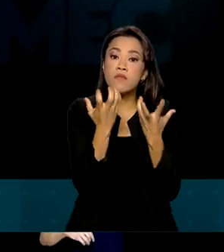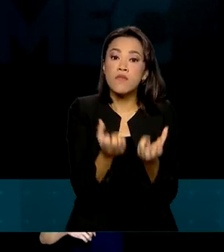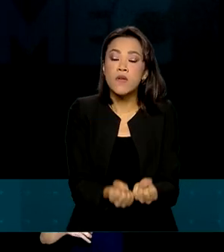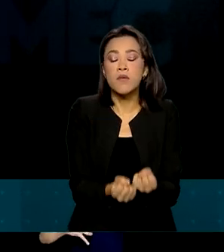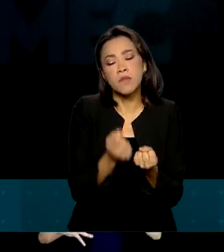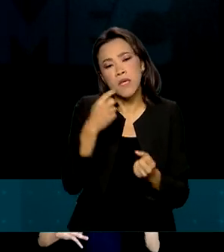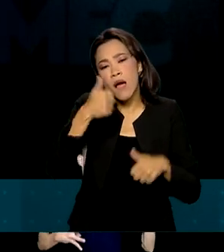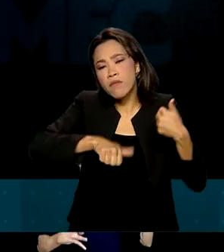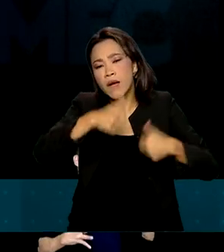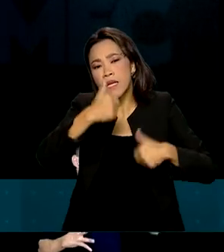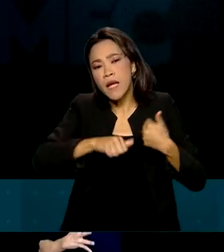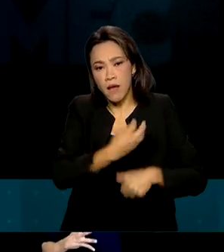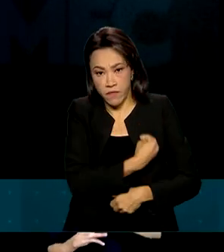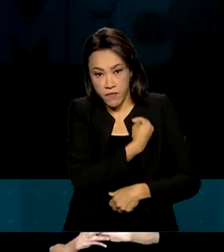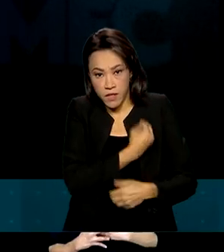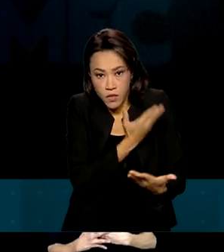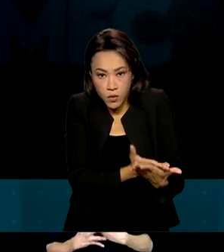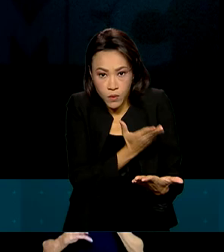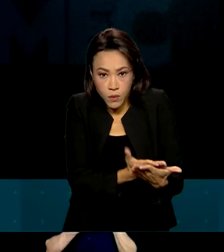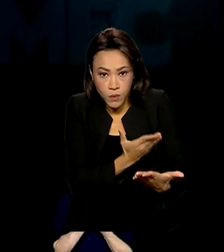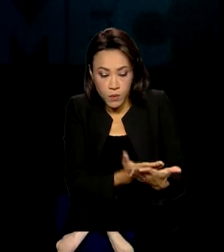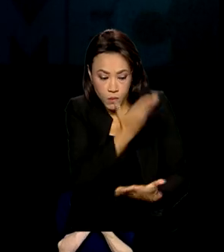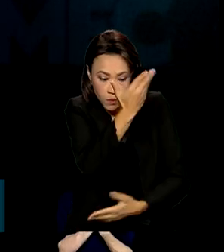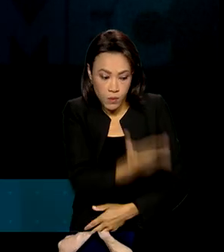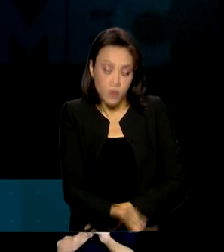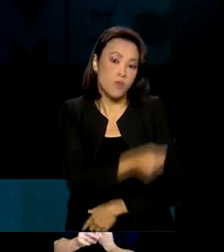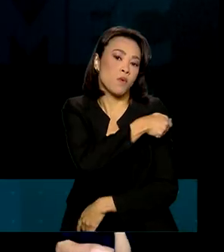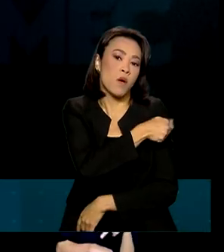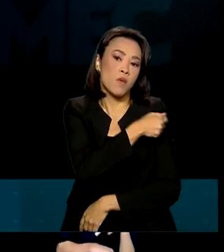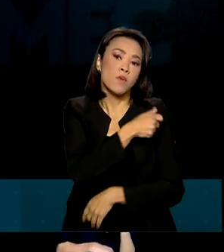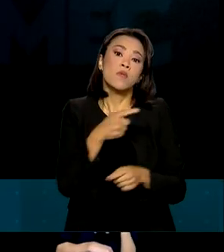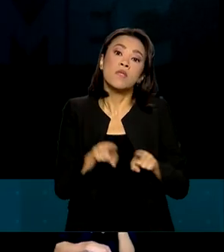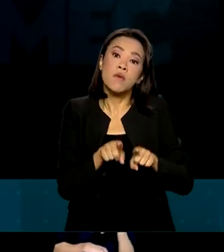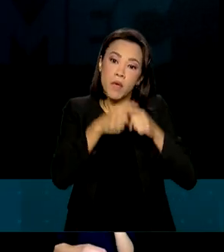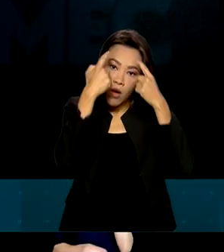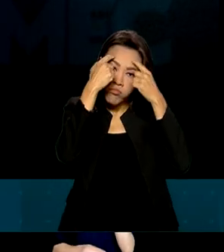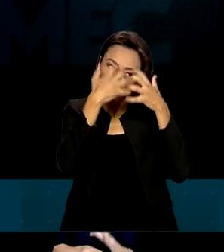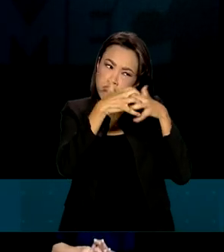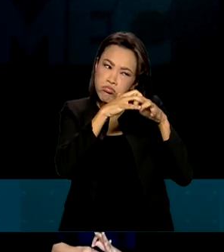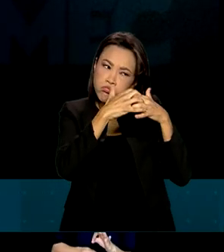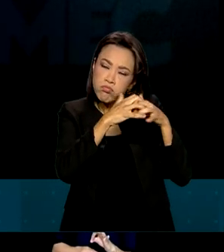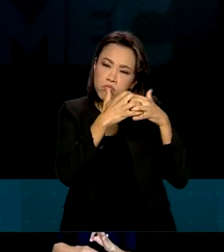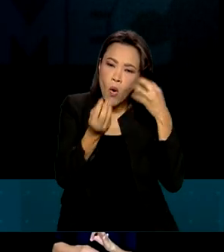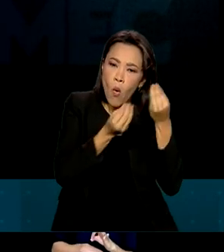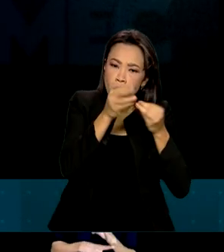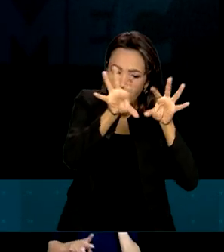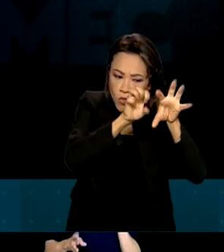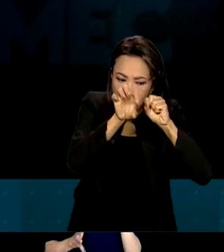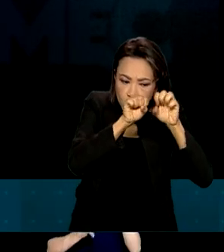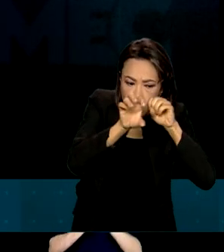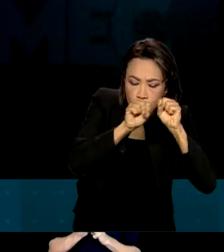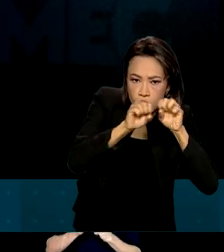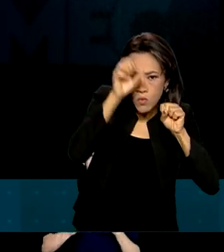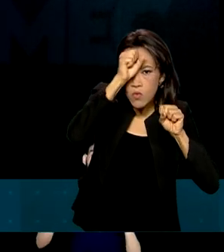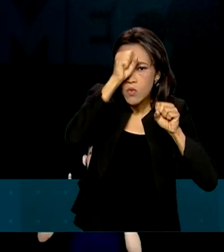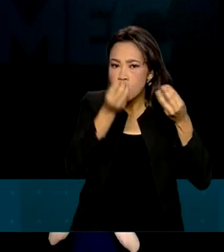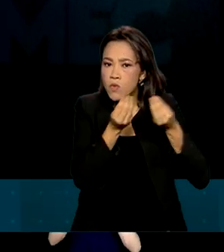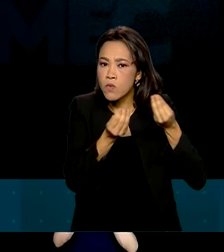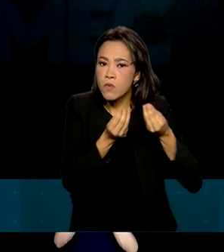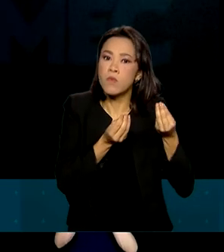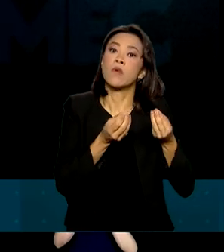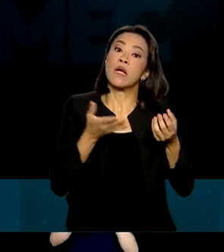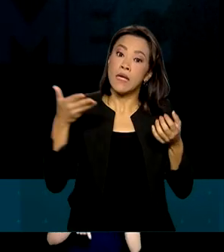Académico e profissional mas também o próprio desenvolvimento sócio-cognitivo e certamente essa adesão ela também entra no